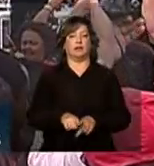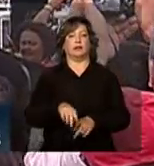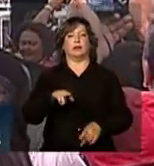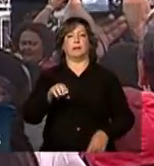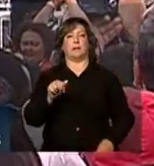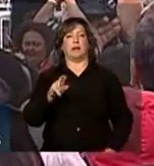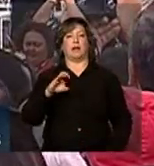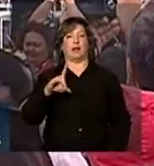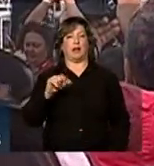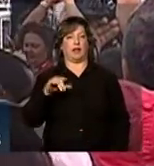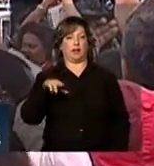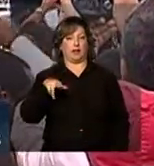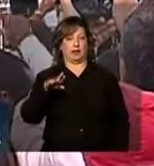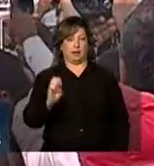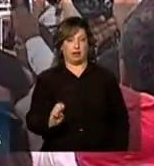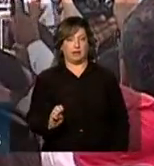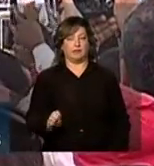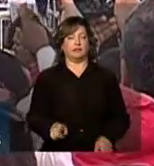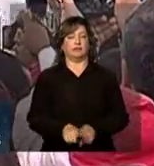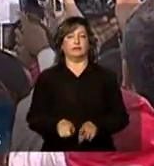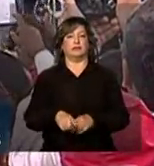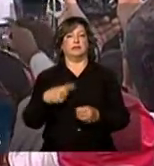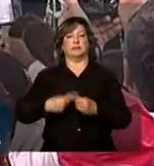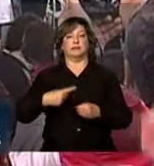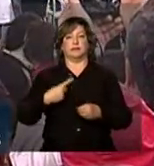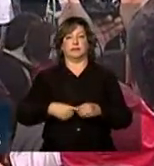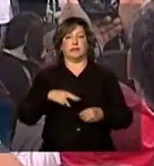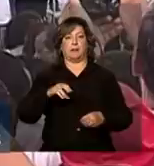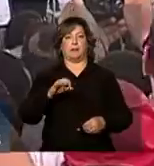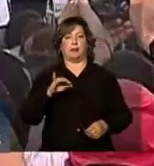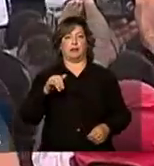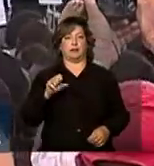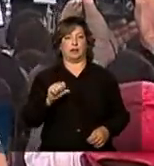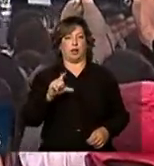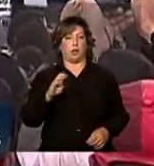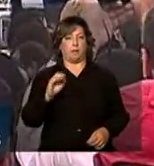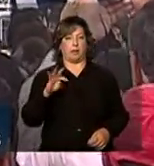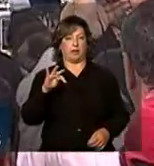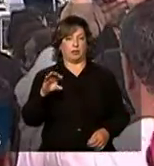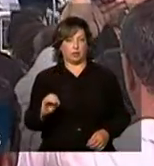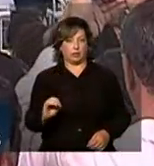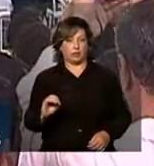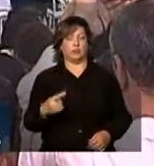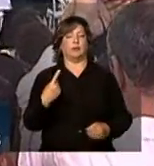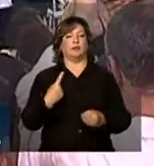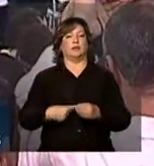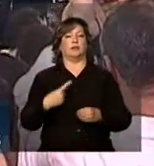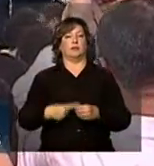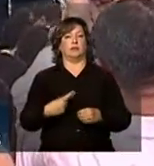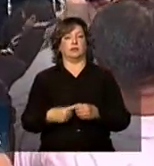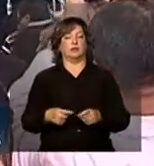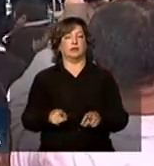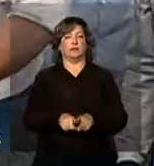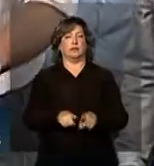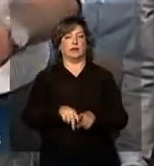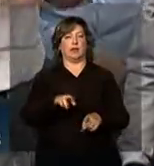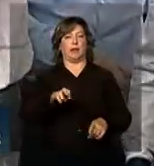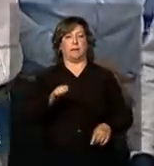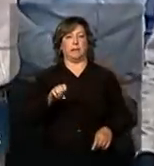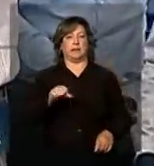marilaque Aldo França solto Matias Lobato Valdir Batista Gonçalves